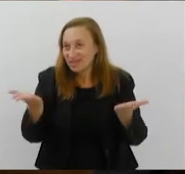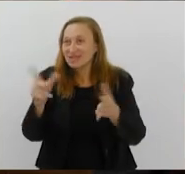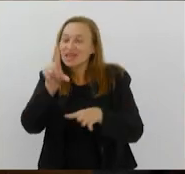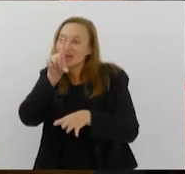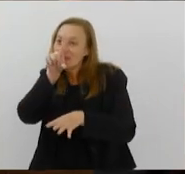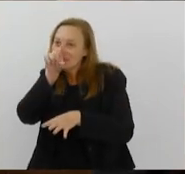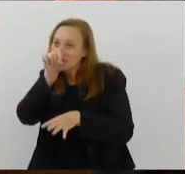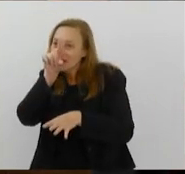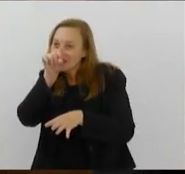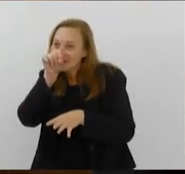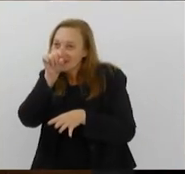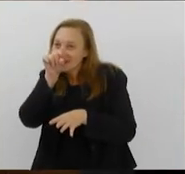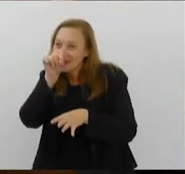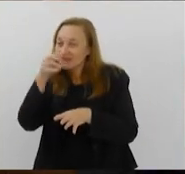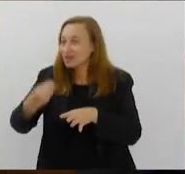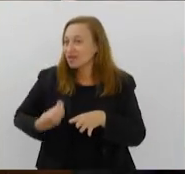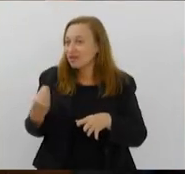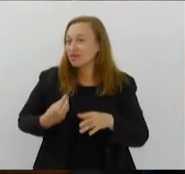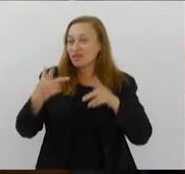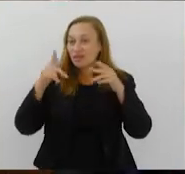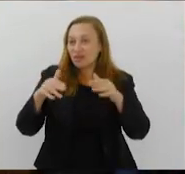passarinhos do mesmo planeta.